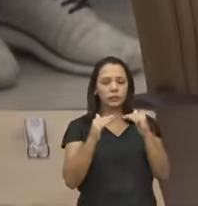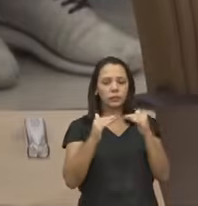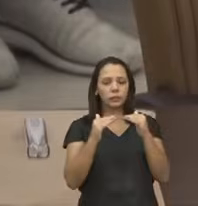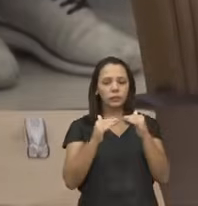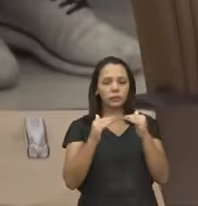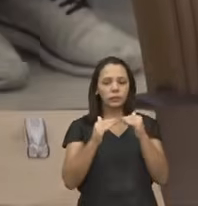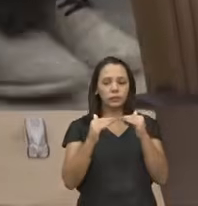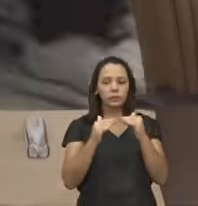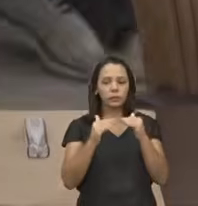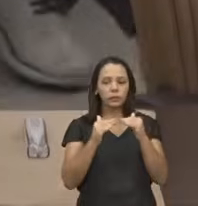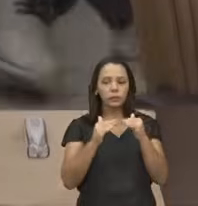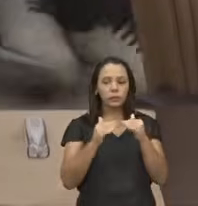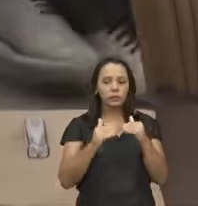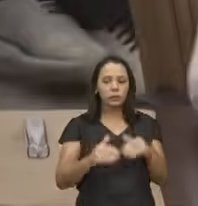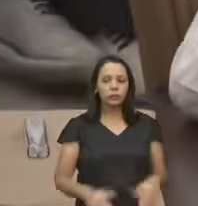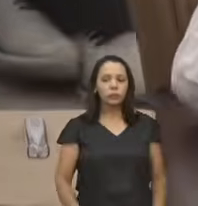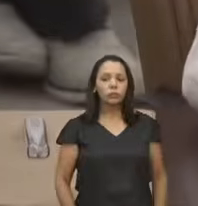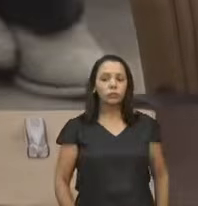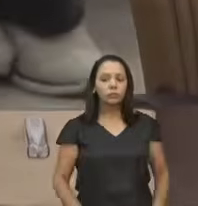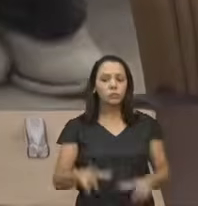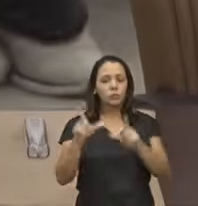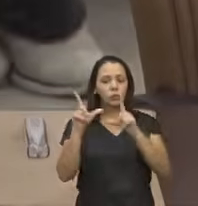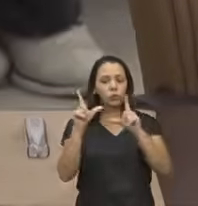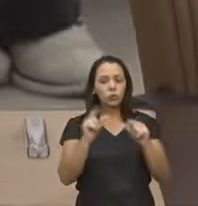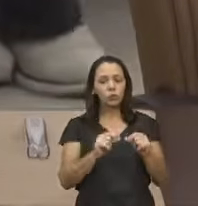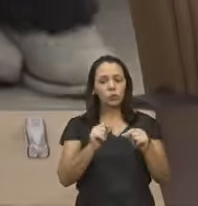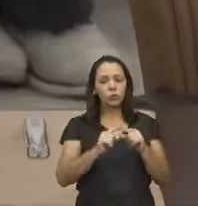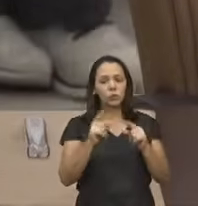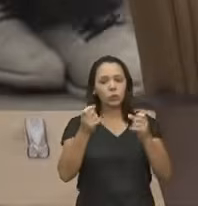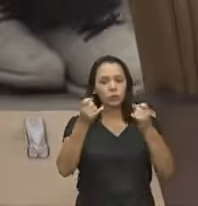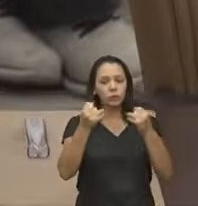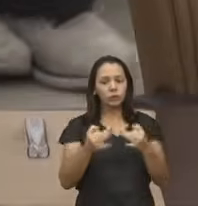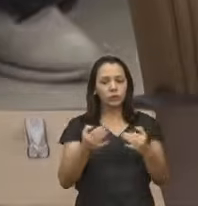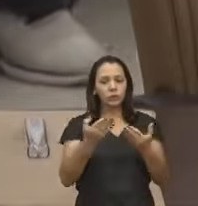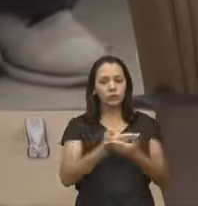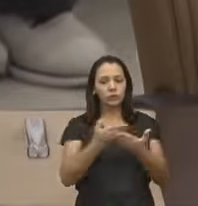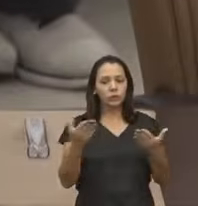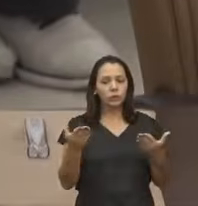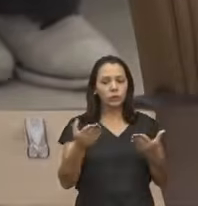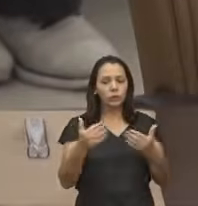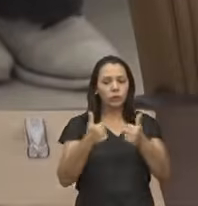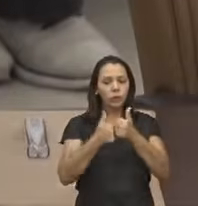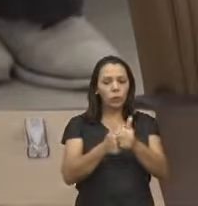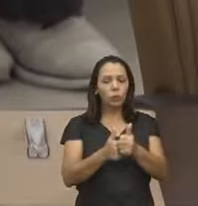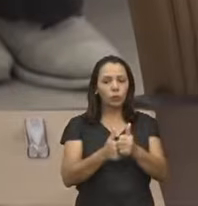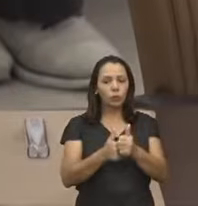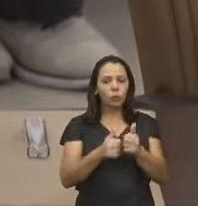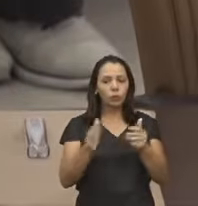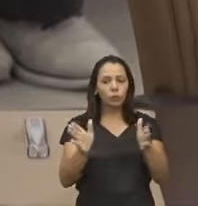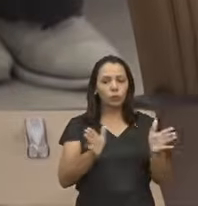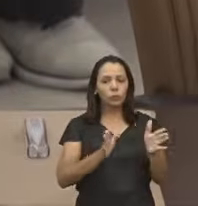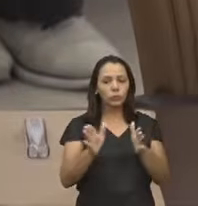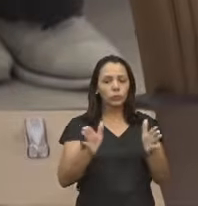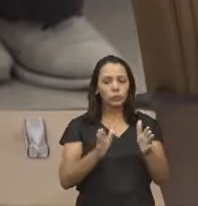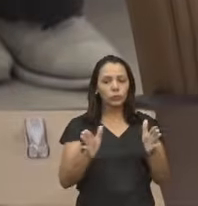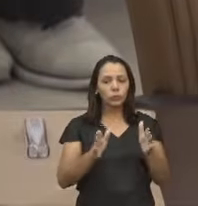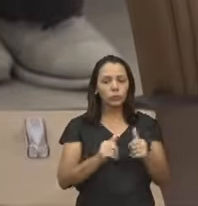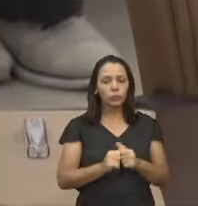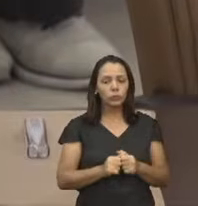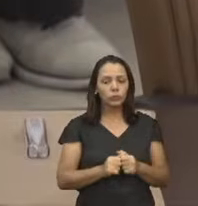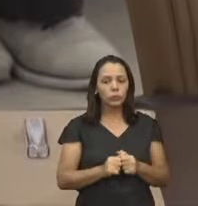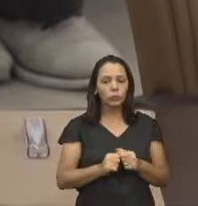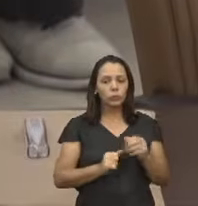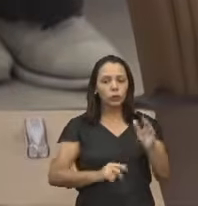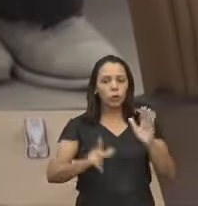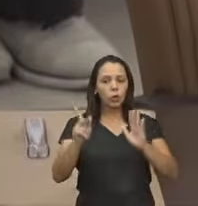economizar o máximo possível, mas só justificando o voto para você que me acompanha, né, acompanha o nosso mandato, que qualquer que seja o projeto aqui